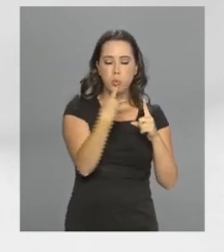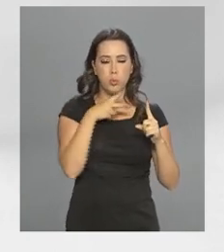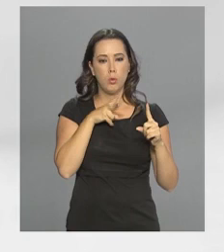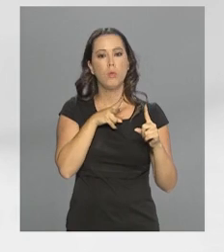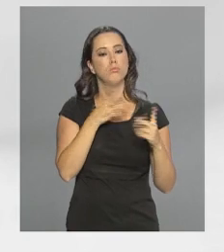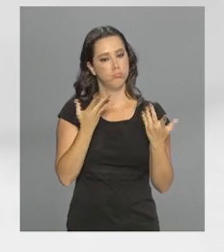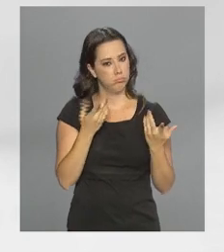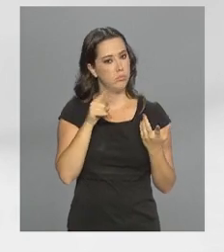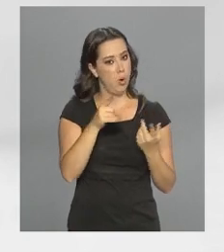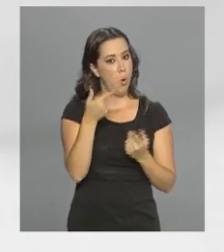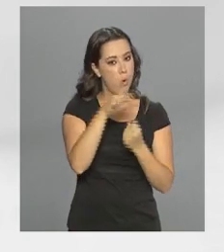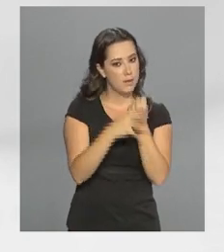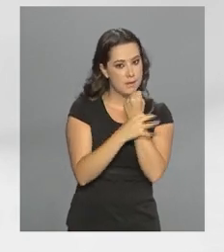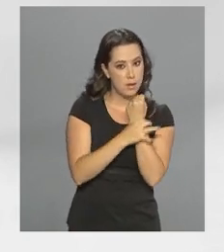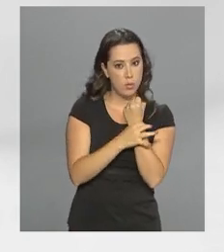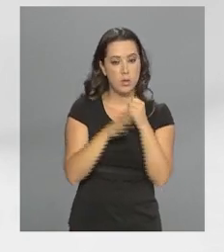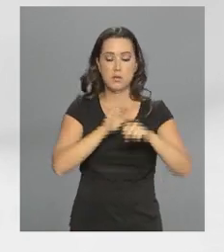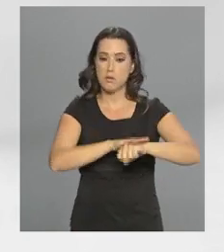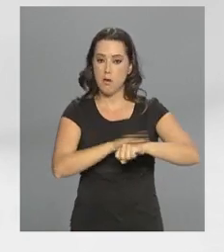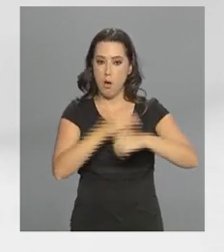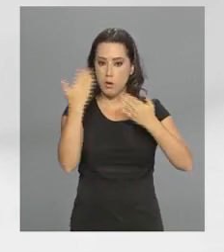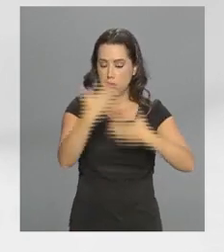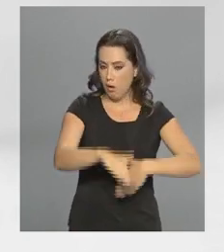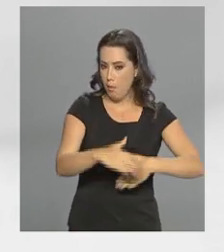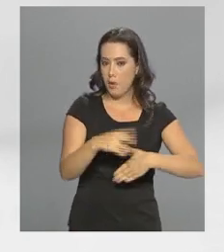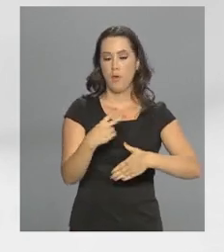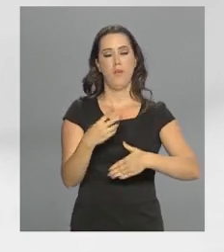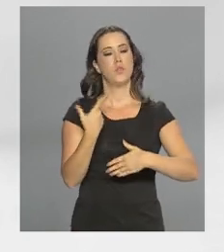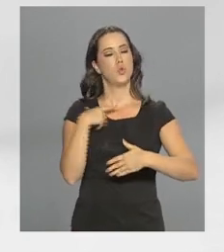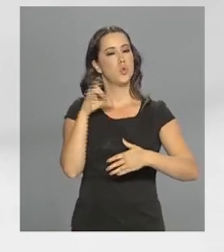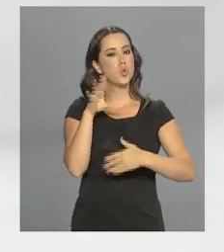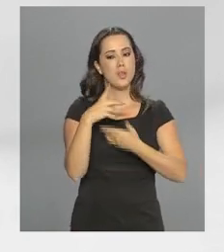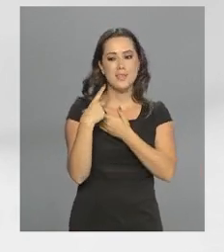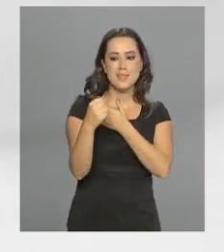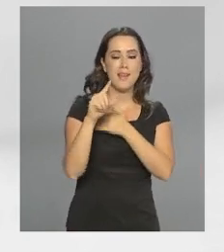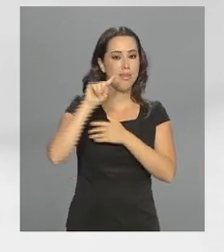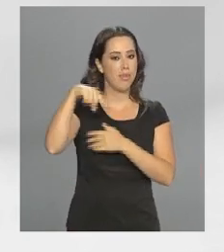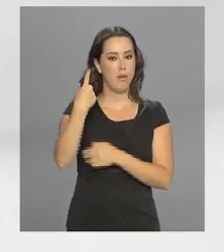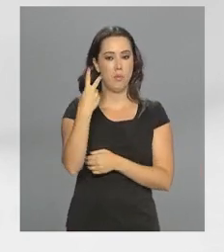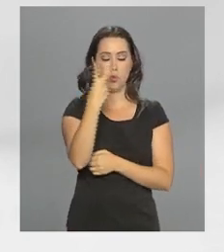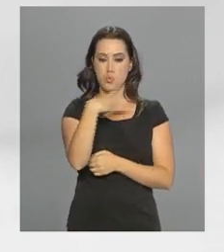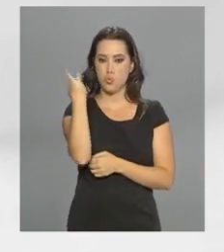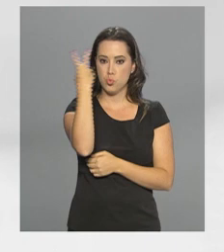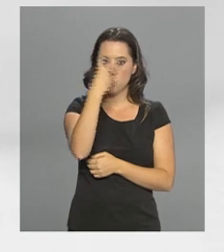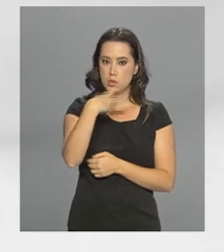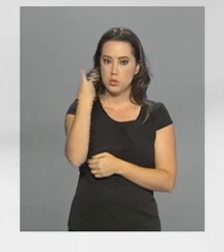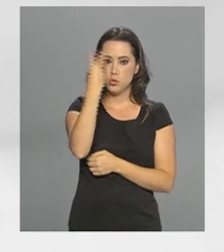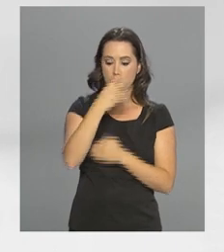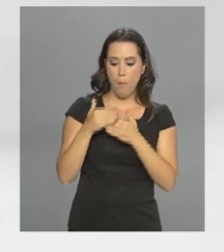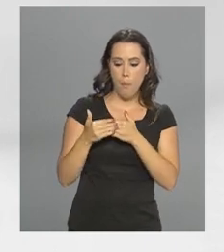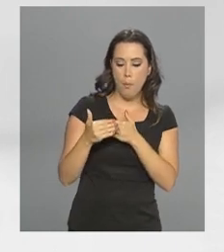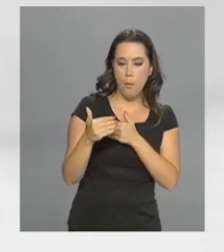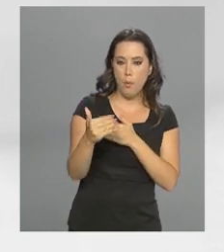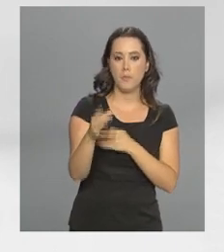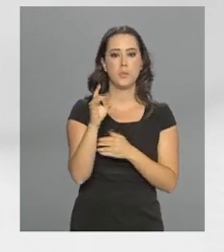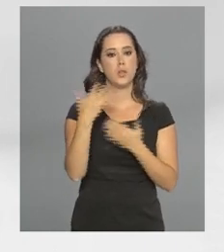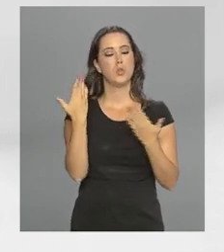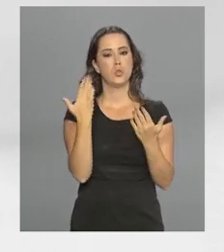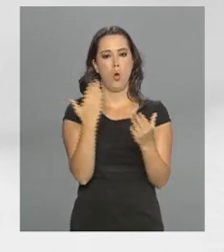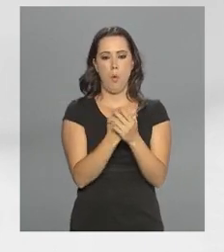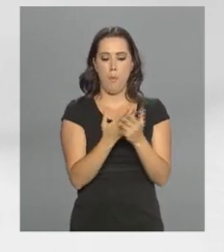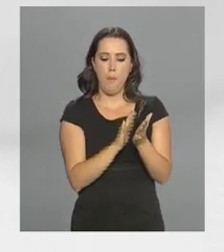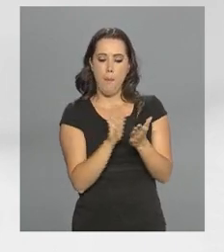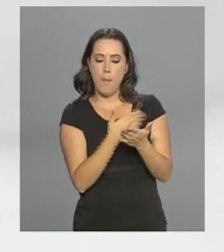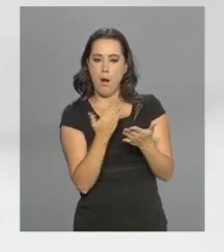é na hora da prova o candidato só pode sair depois de duas horas de duração e só leva o caderno de questões quando